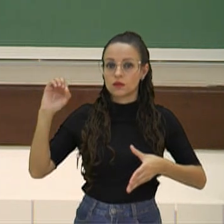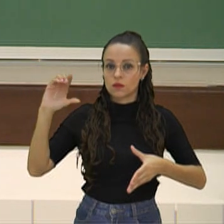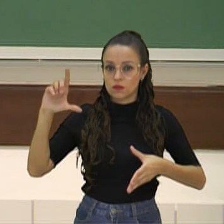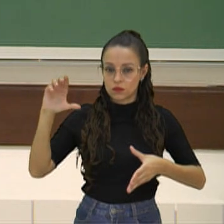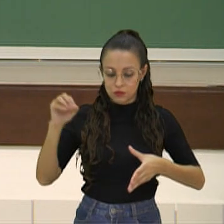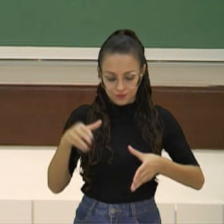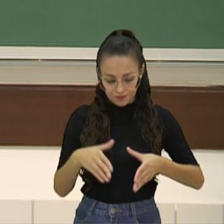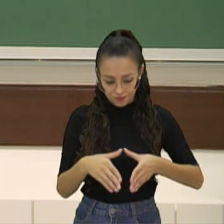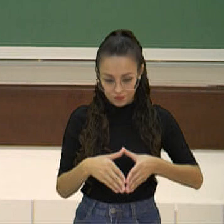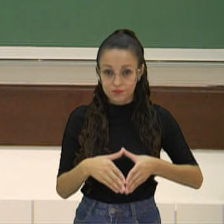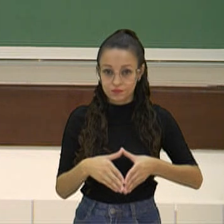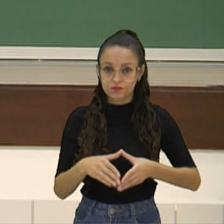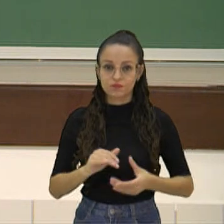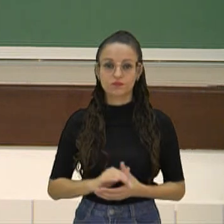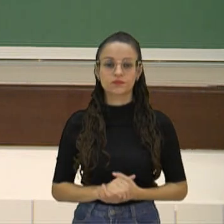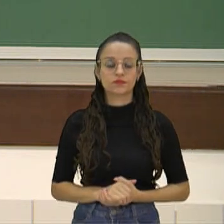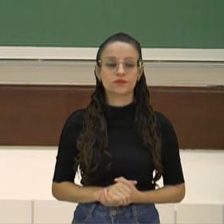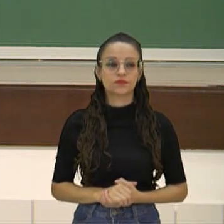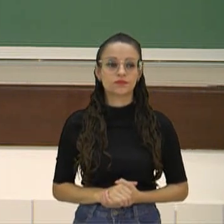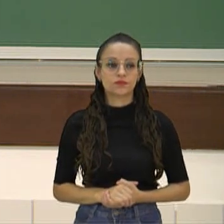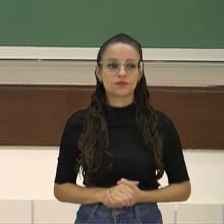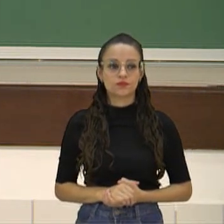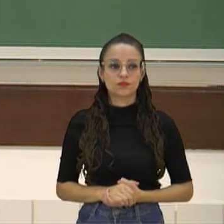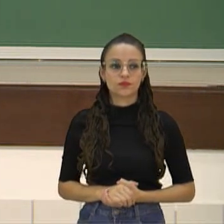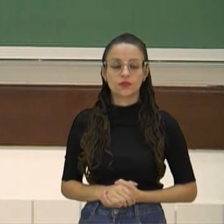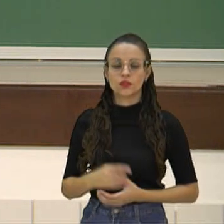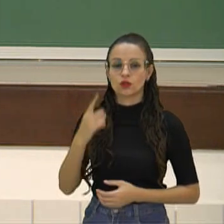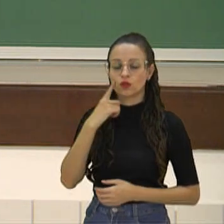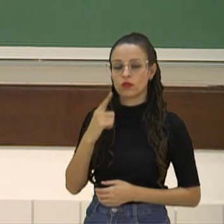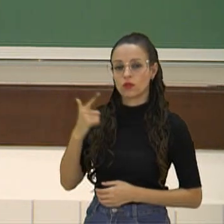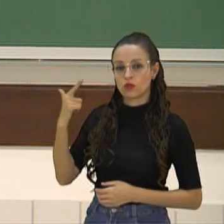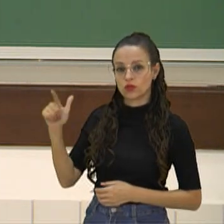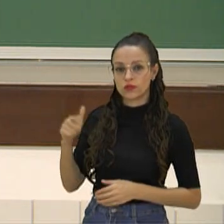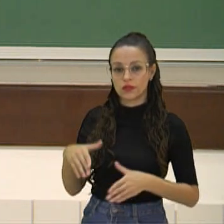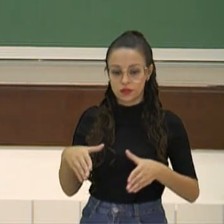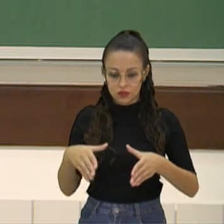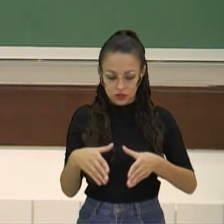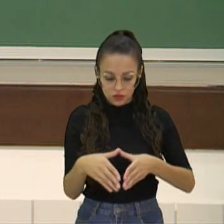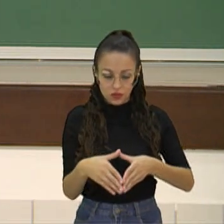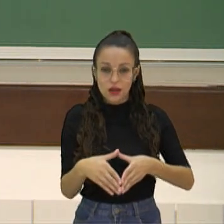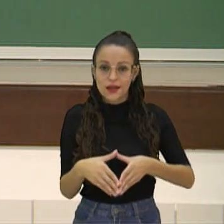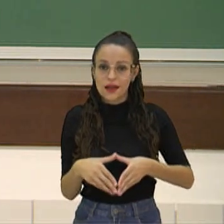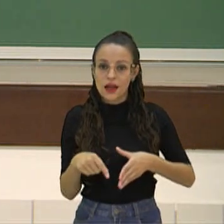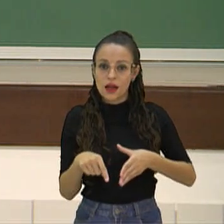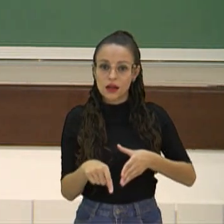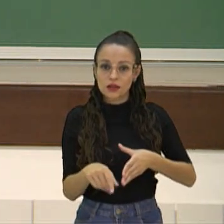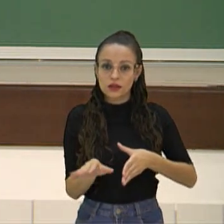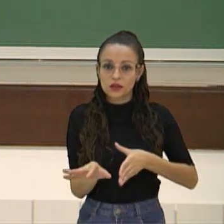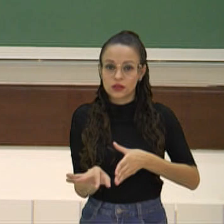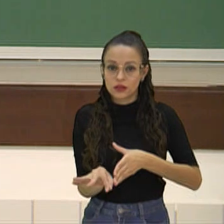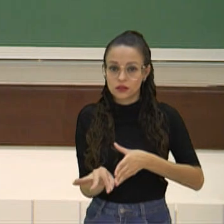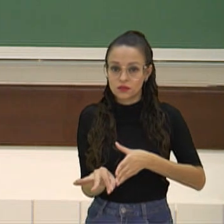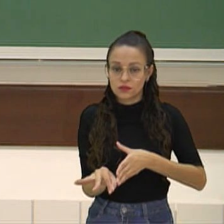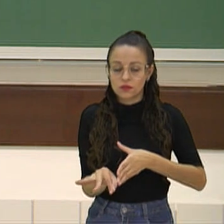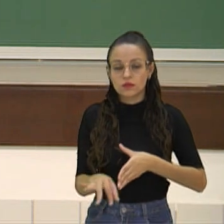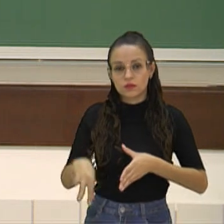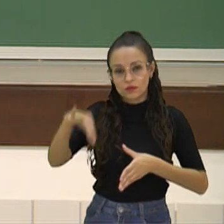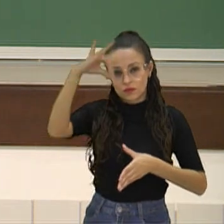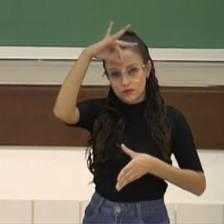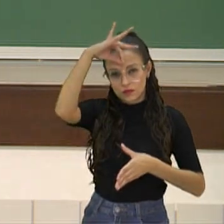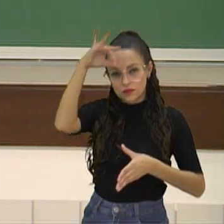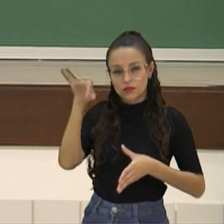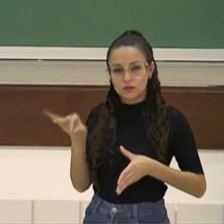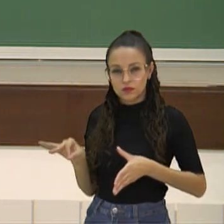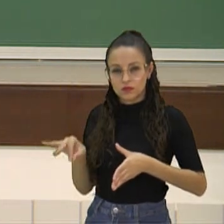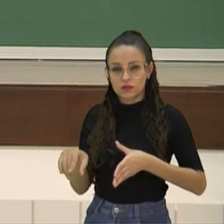causas, né? Aí nós temos uma outra parte logo abaixo do útero, logo abaixo do colo do útero, que seria a vagina,